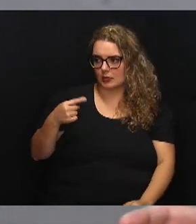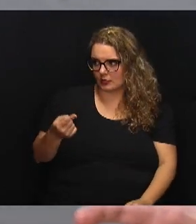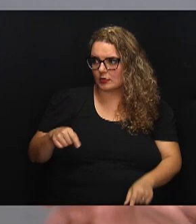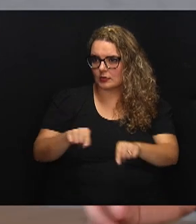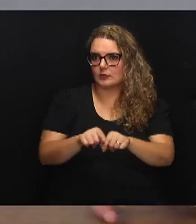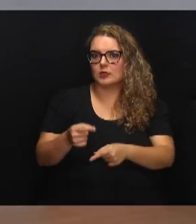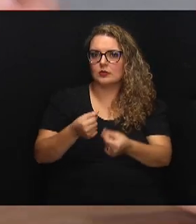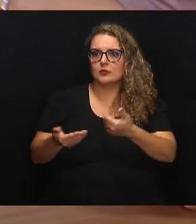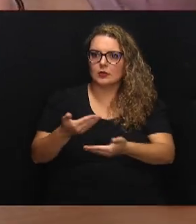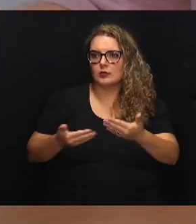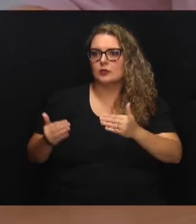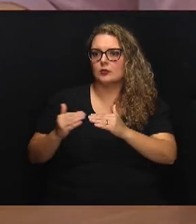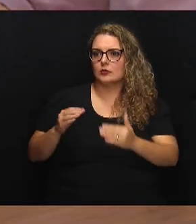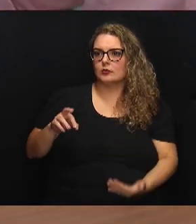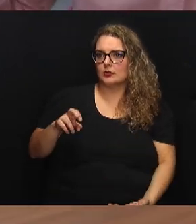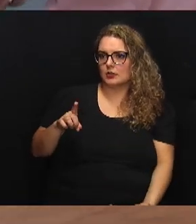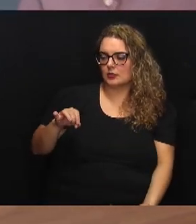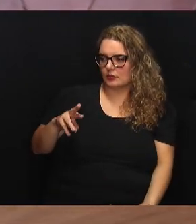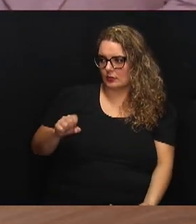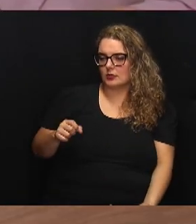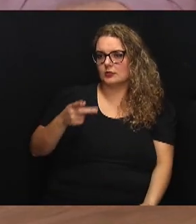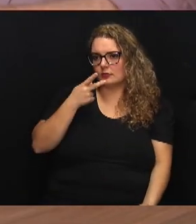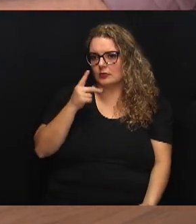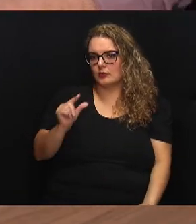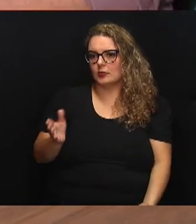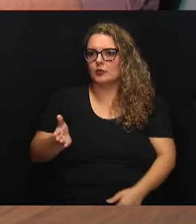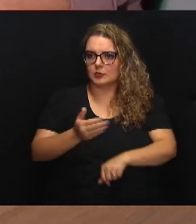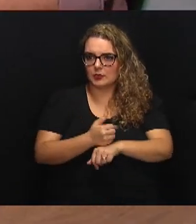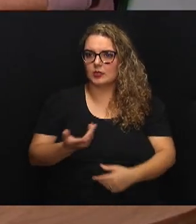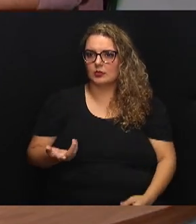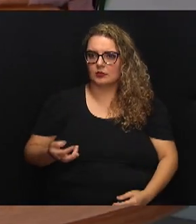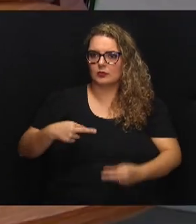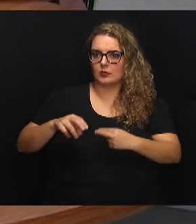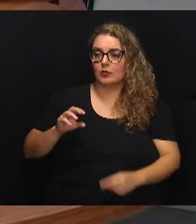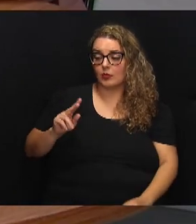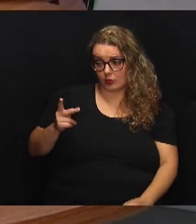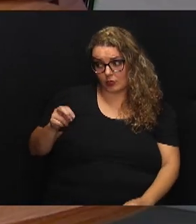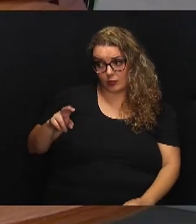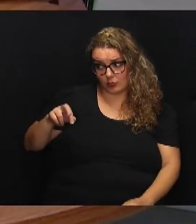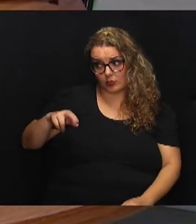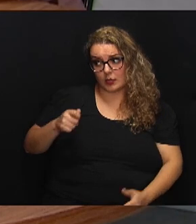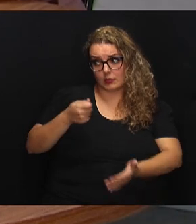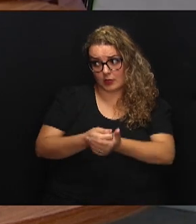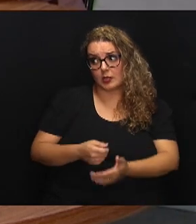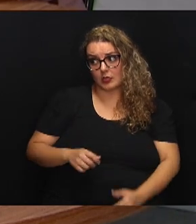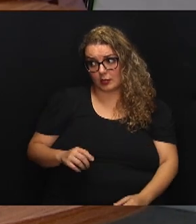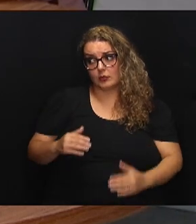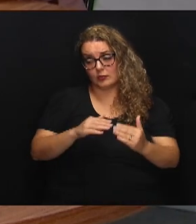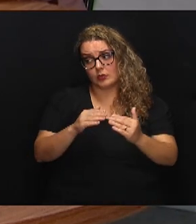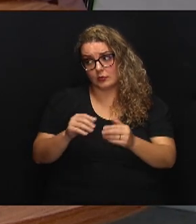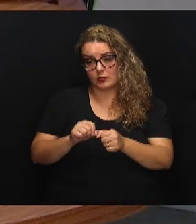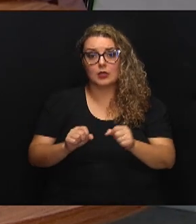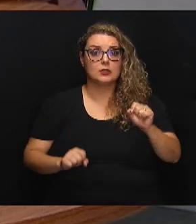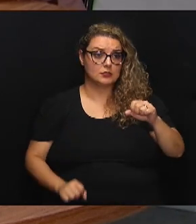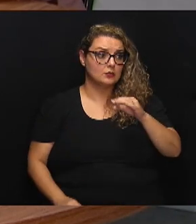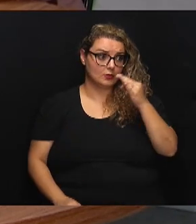com os credores, que você também citou um pouco antes, é a questão de honrar com os acordos feitos, né? Perfeito. Primeiro de tudo,